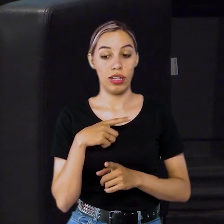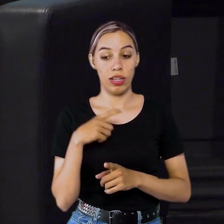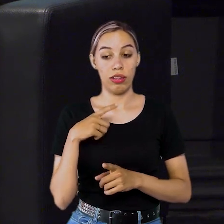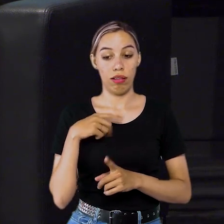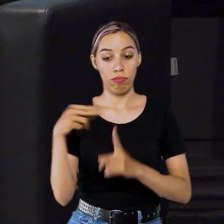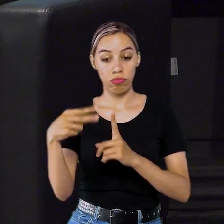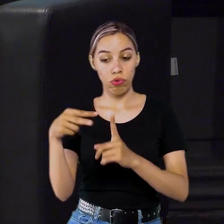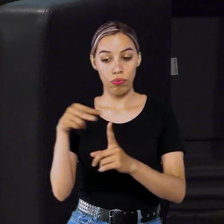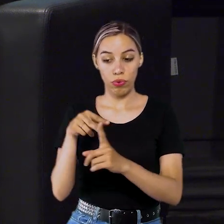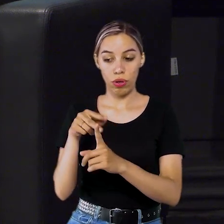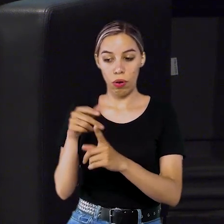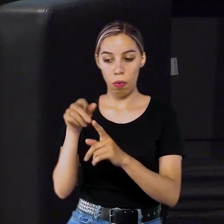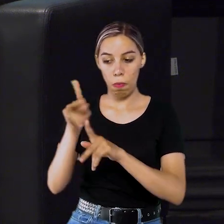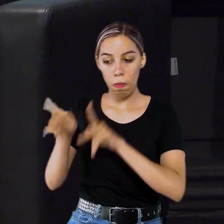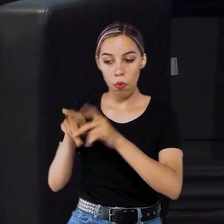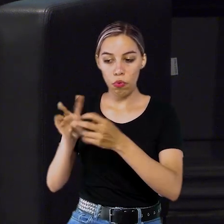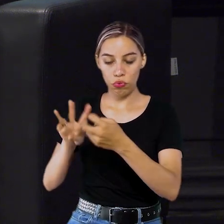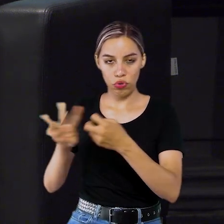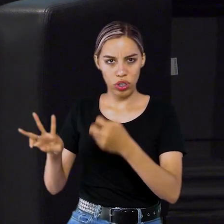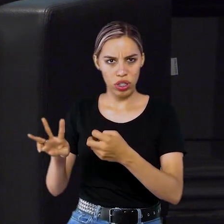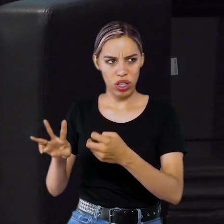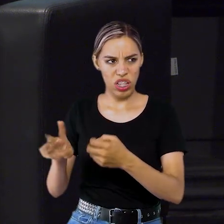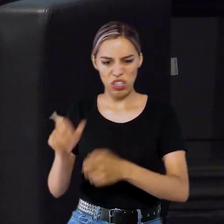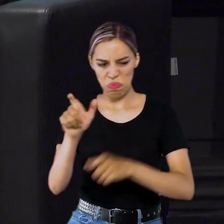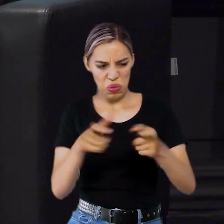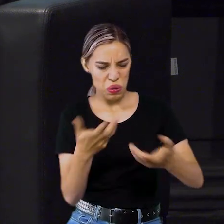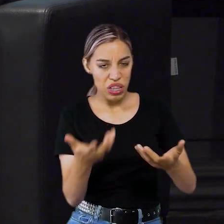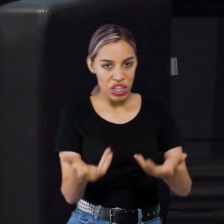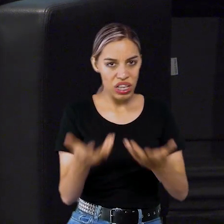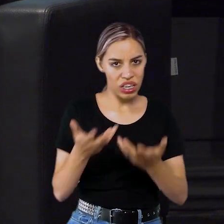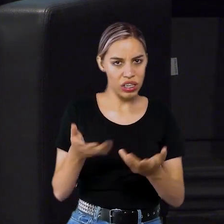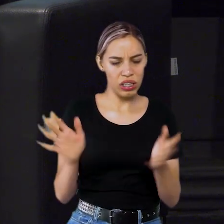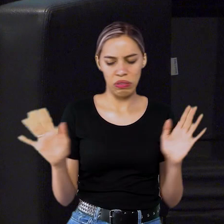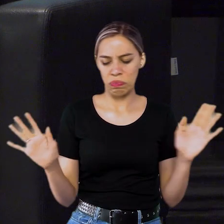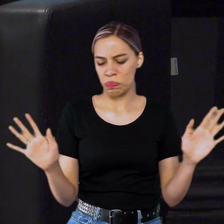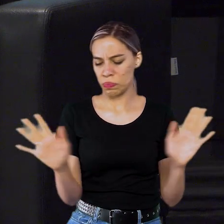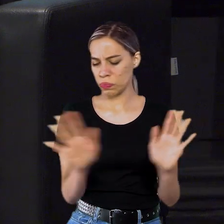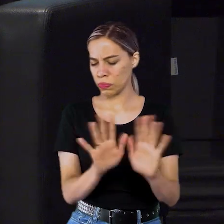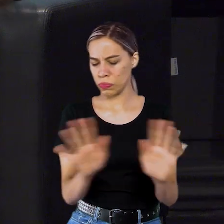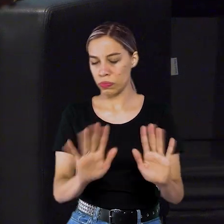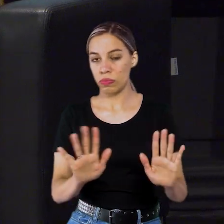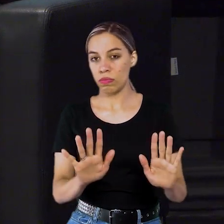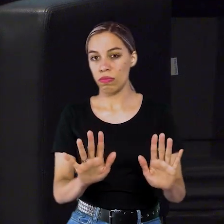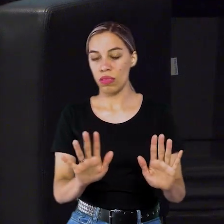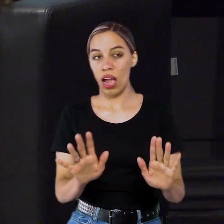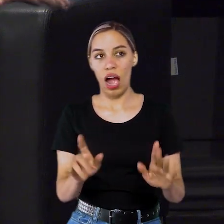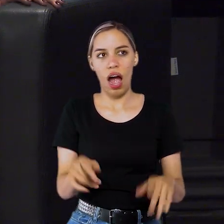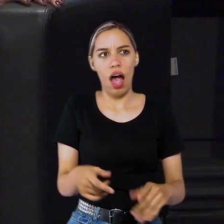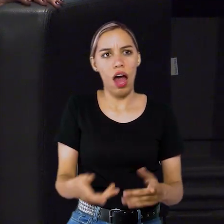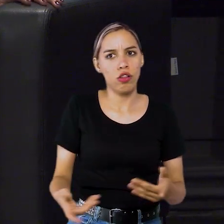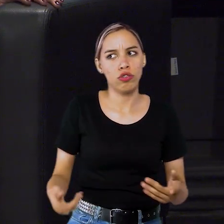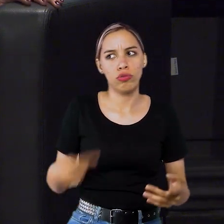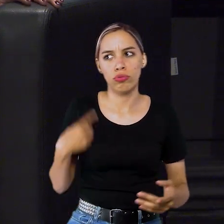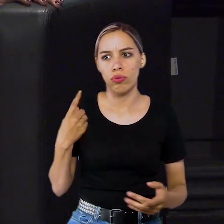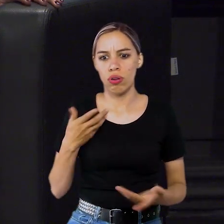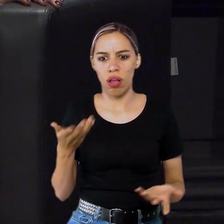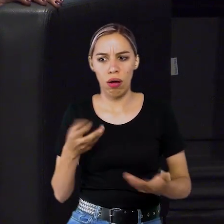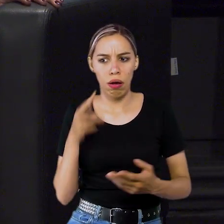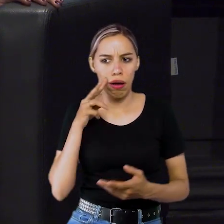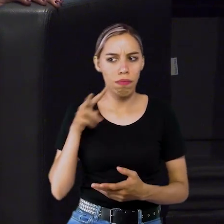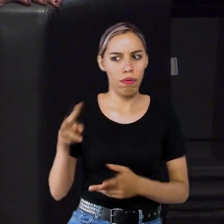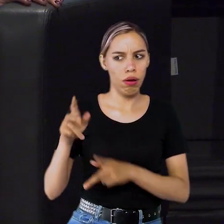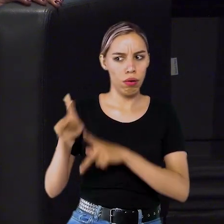povos indígenas. Não porque as pessoas queriam que isso acontecesse, né? Não porque agora nós estamos